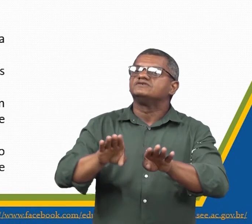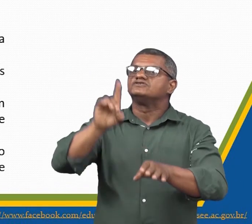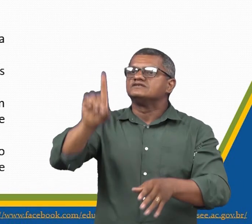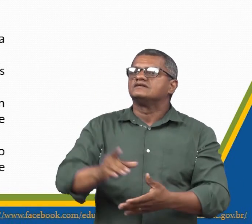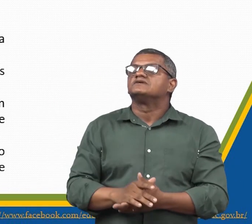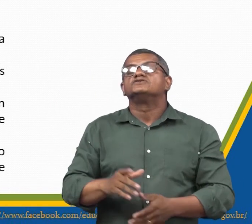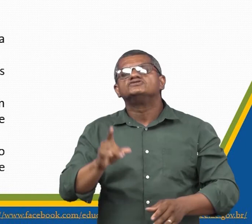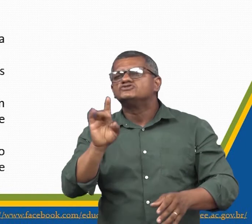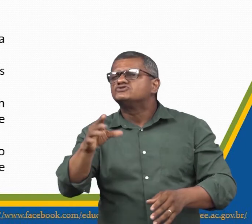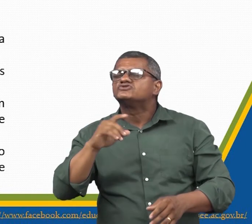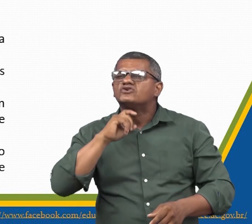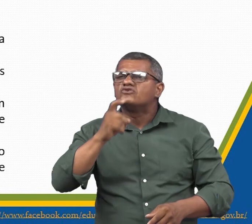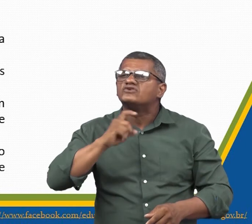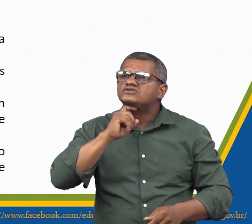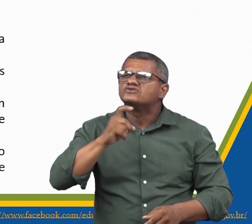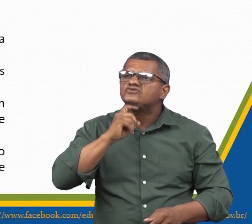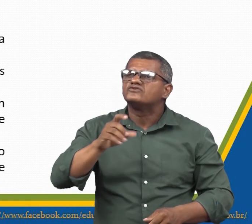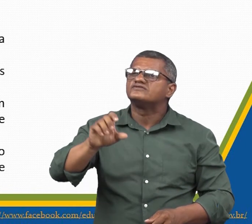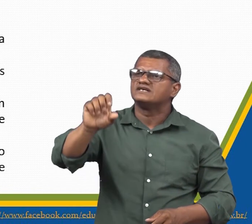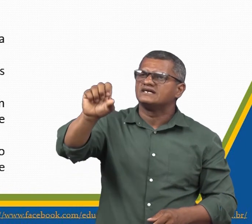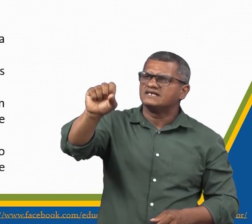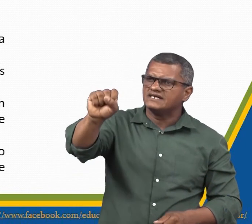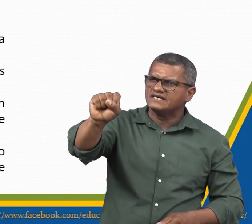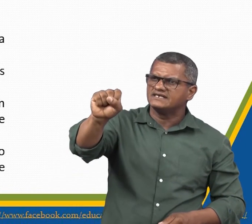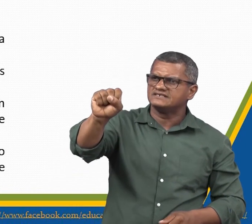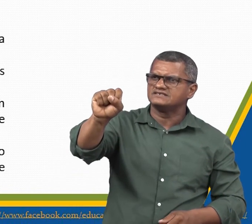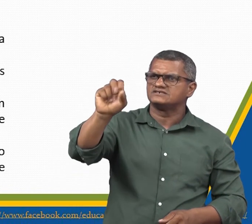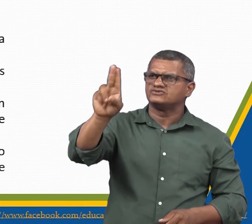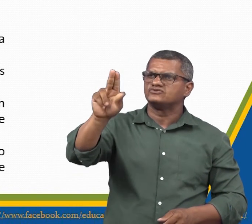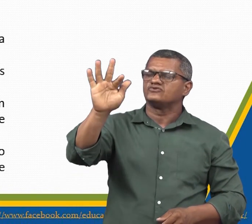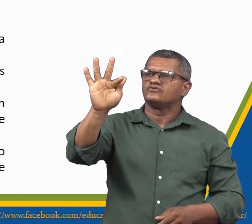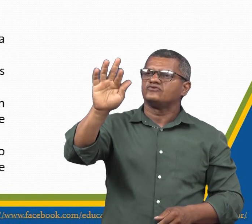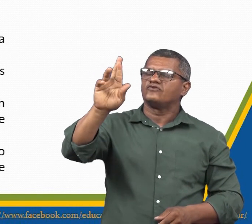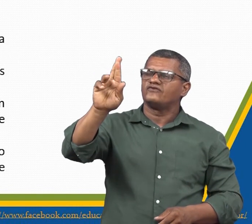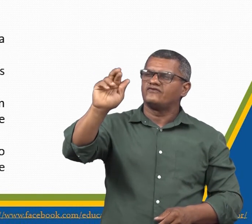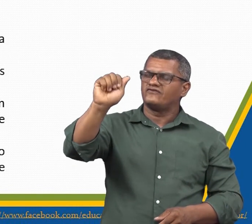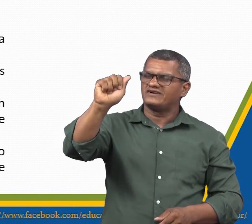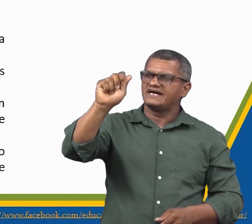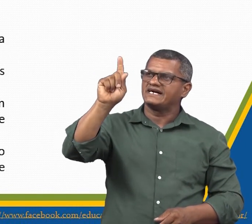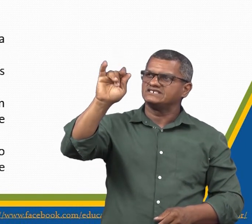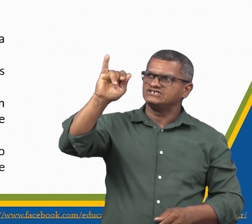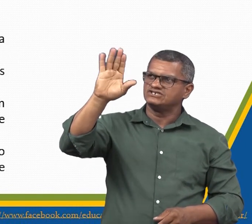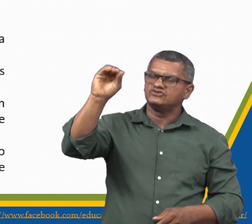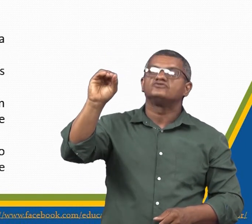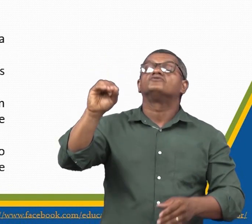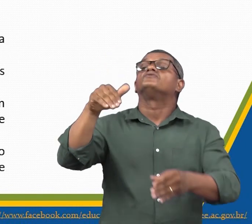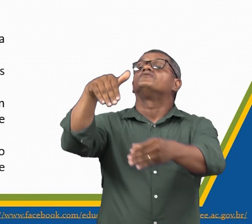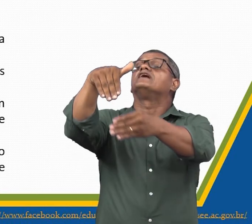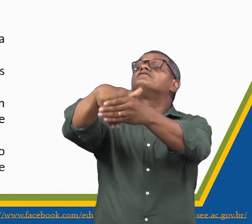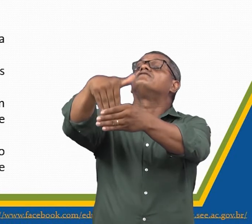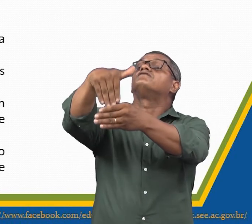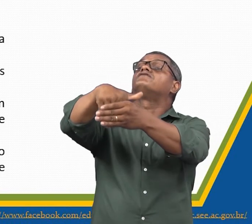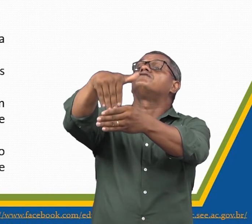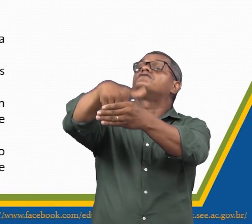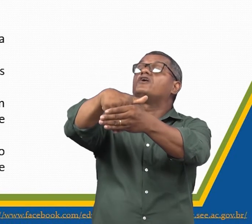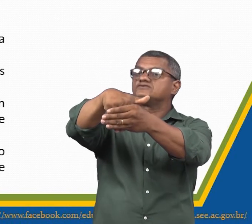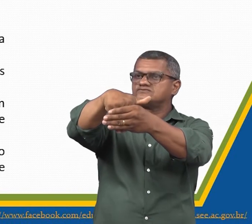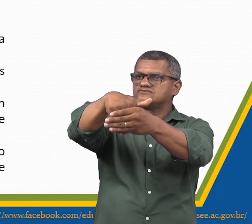reivindicação presente. Só uma dúvida. O que é que significa a palavra sufrágio? Significa justamente